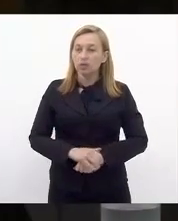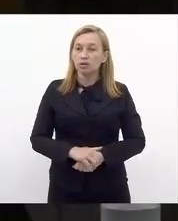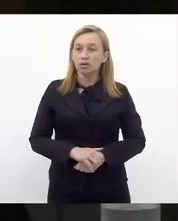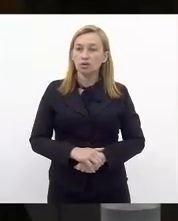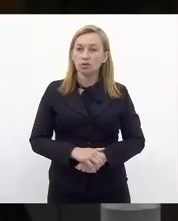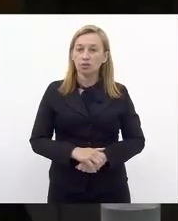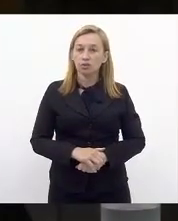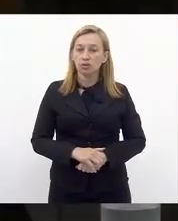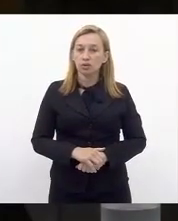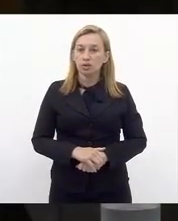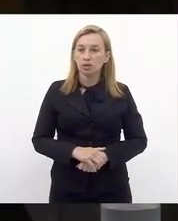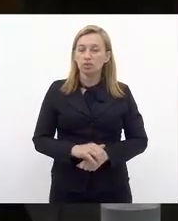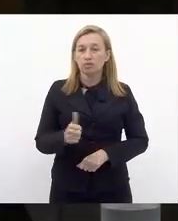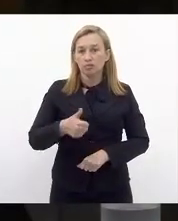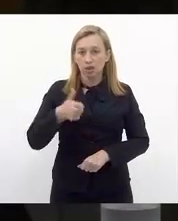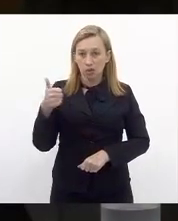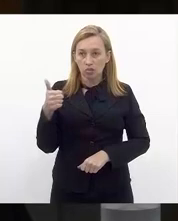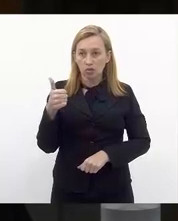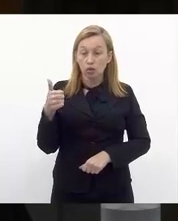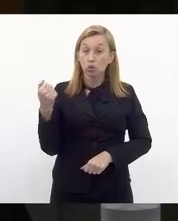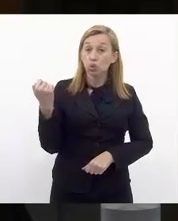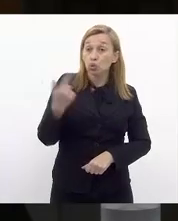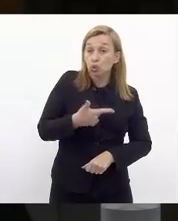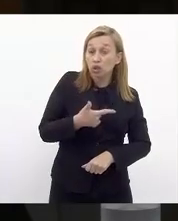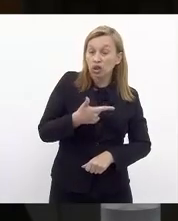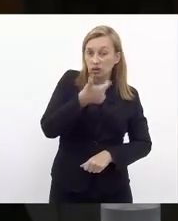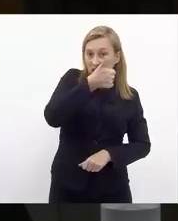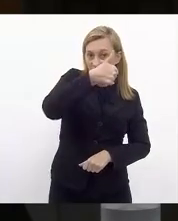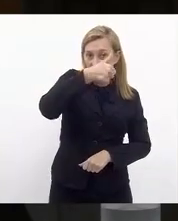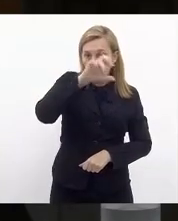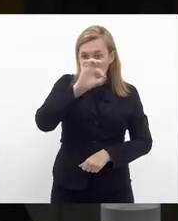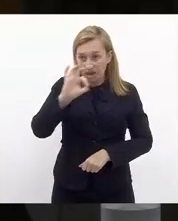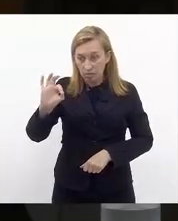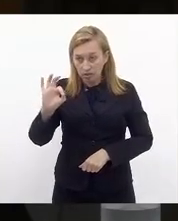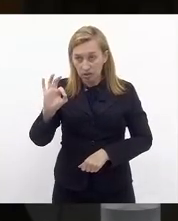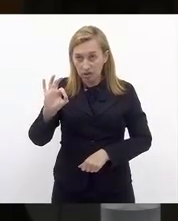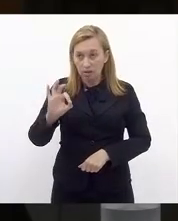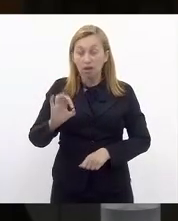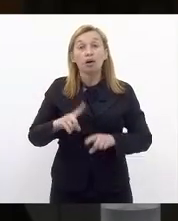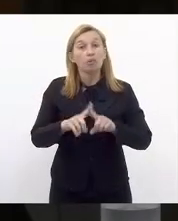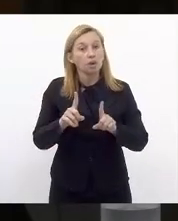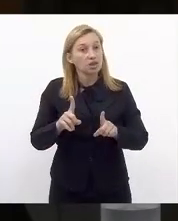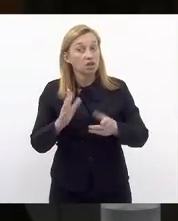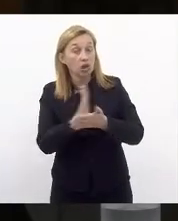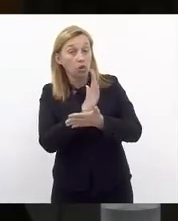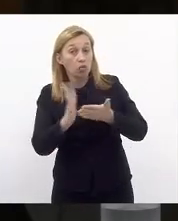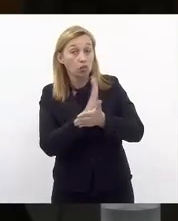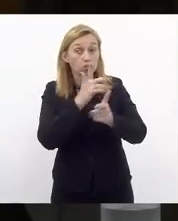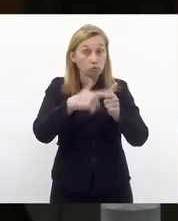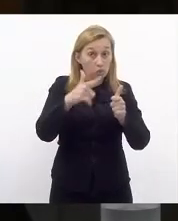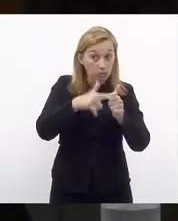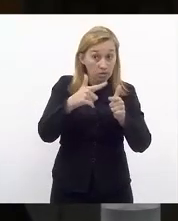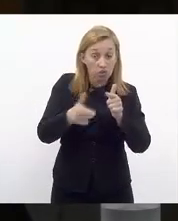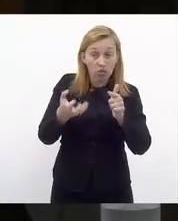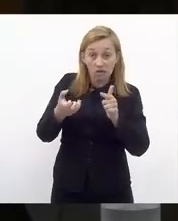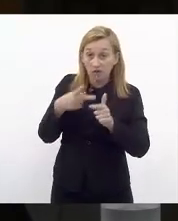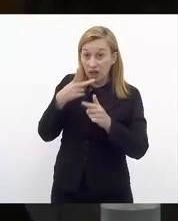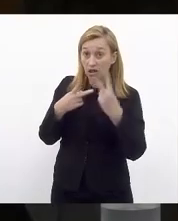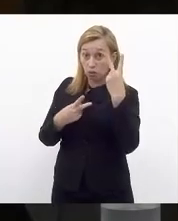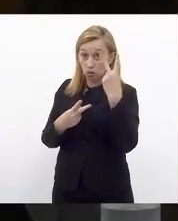guarda muito mais razoabilidade do que o guardava e por cento mas a gente ainda tem alguns problemas eu quero Alencar